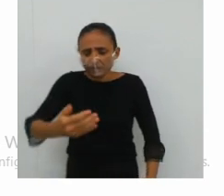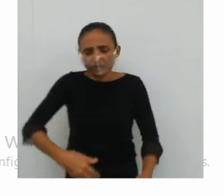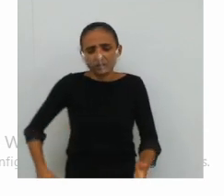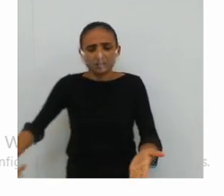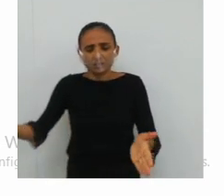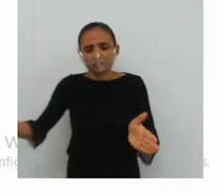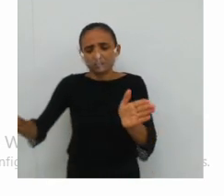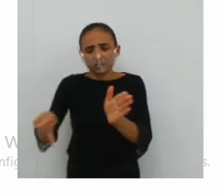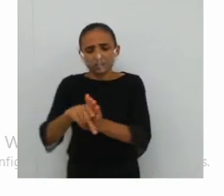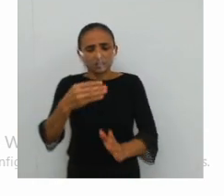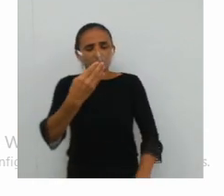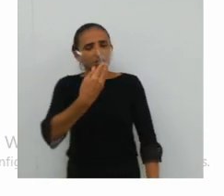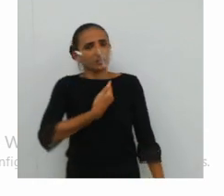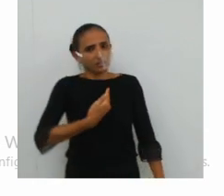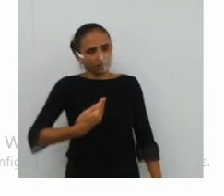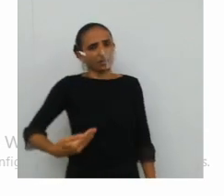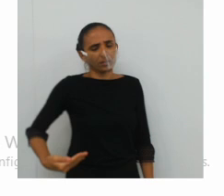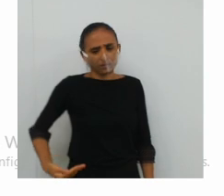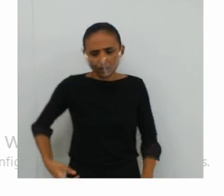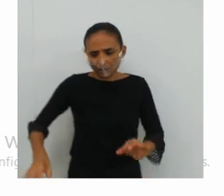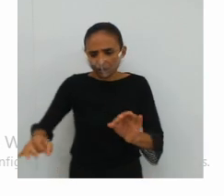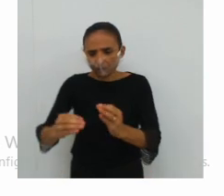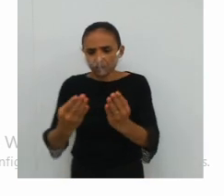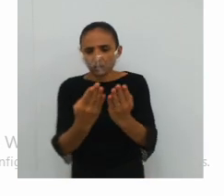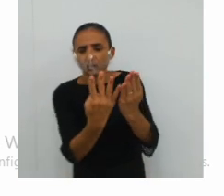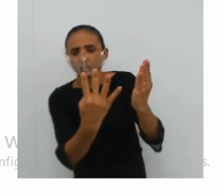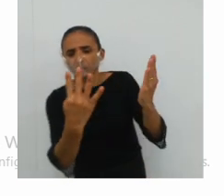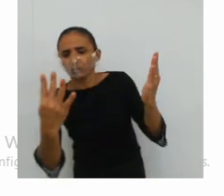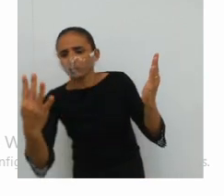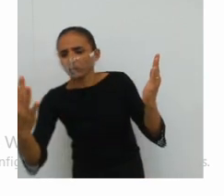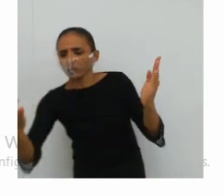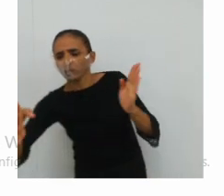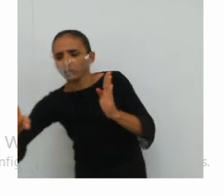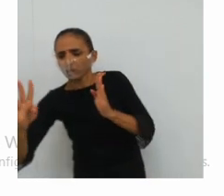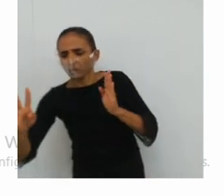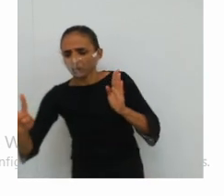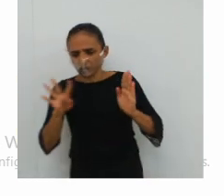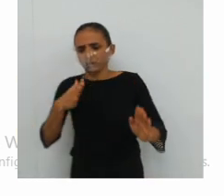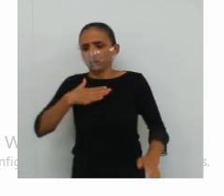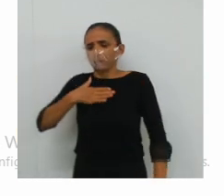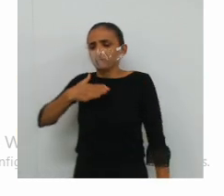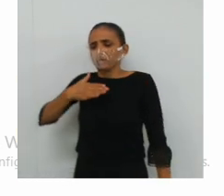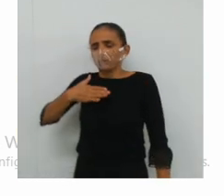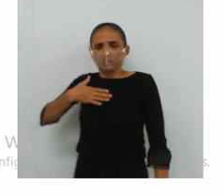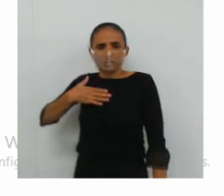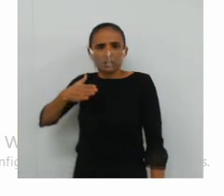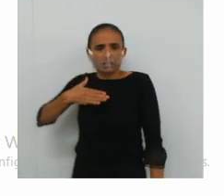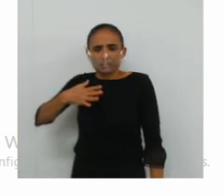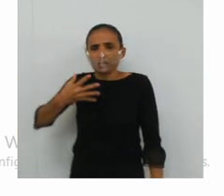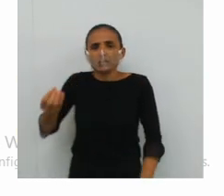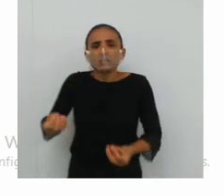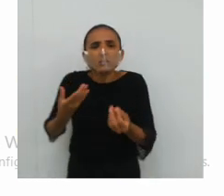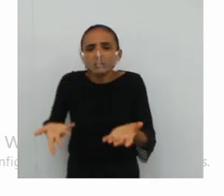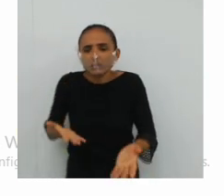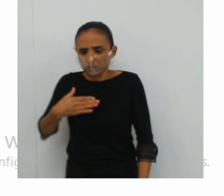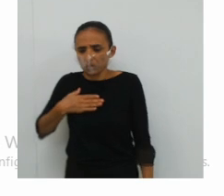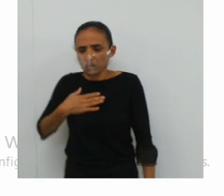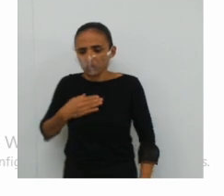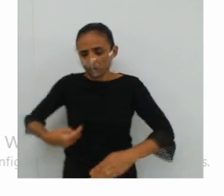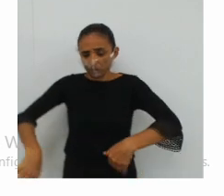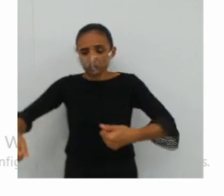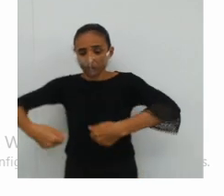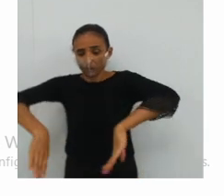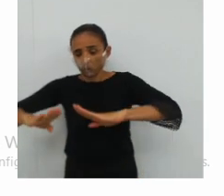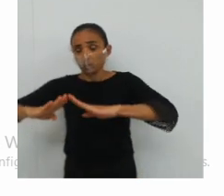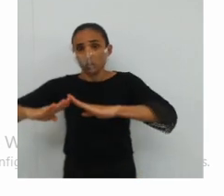vai lá, faz o seu cercado, toma a terra e depois pega a propriedade por uso capião. Né? Então